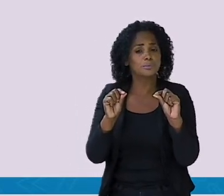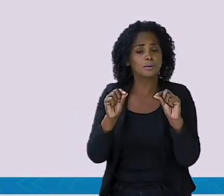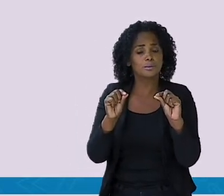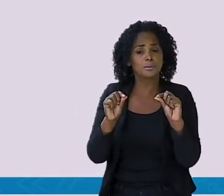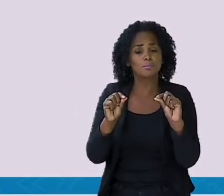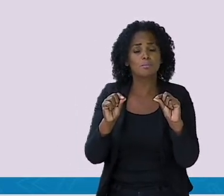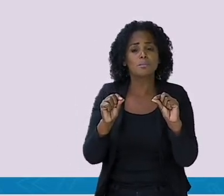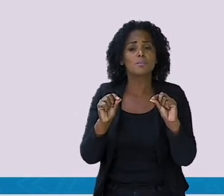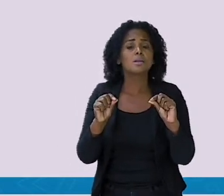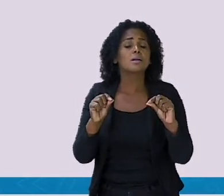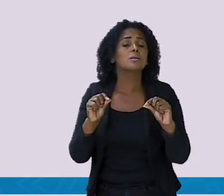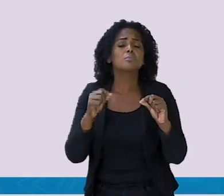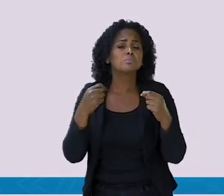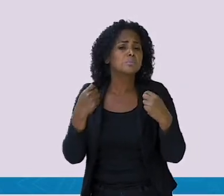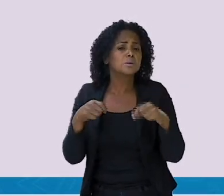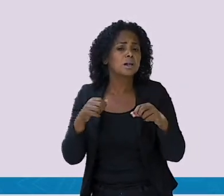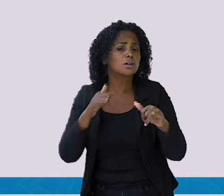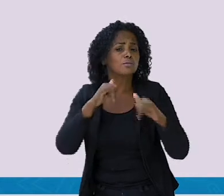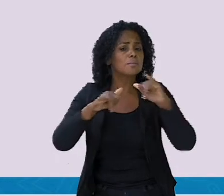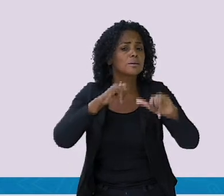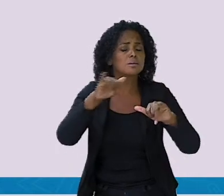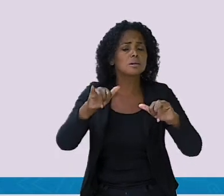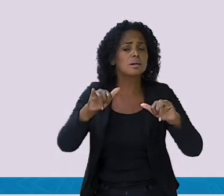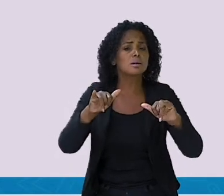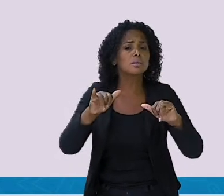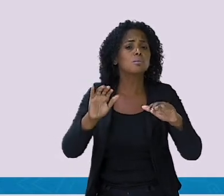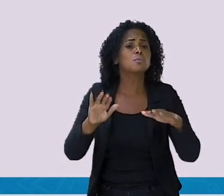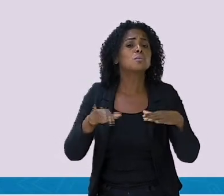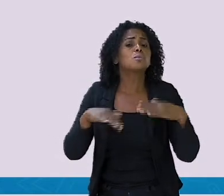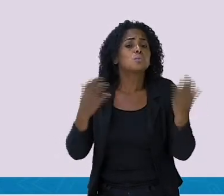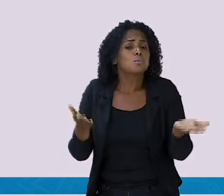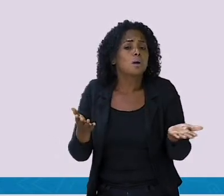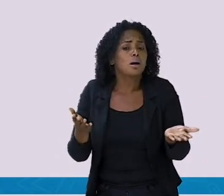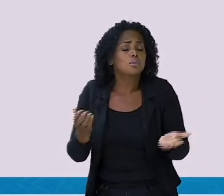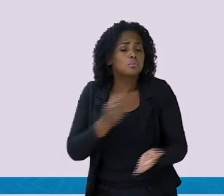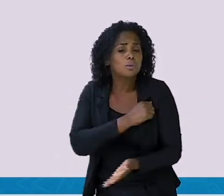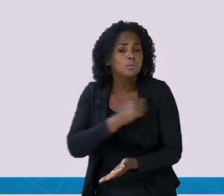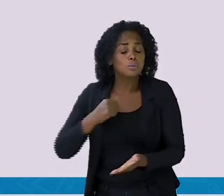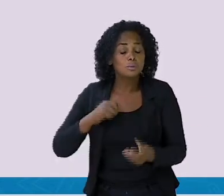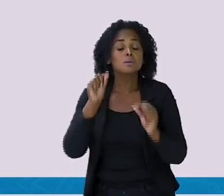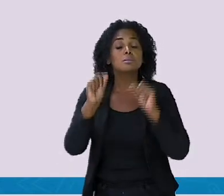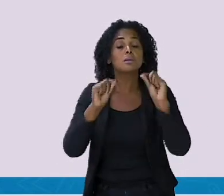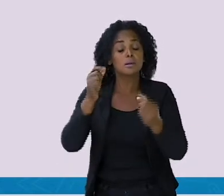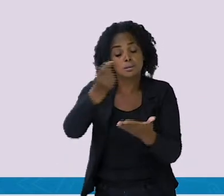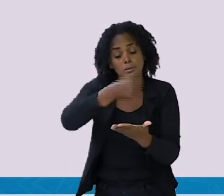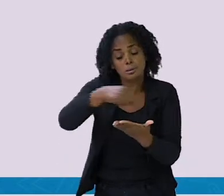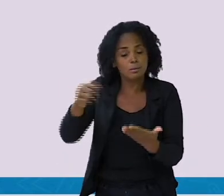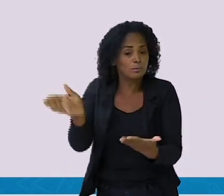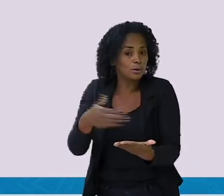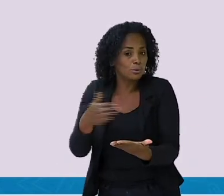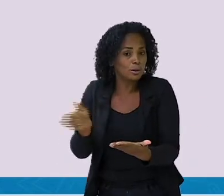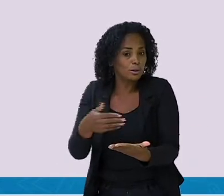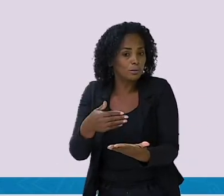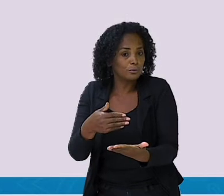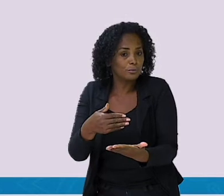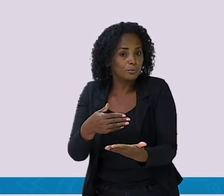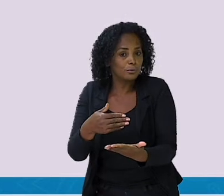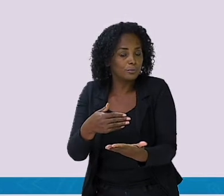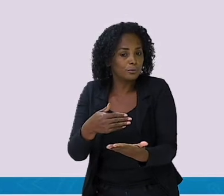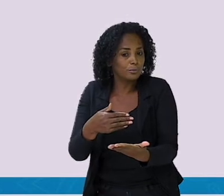nome dos autores. Foi por isso que eu repeti na lateral do livro o nome dos autores, porque ele estava um